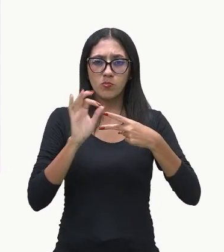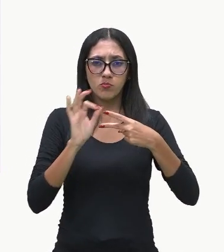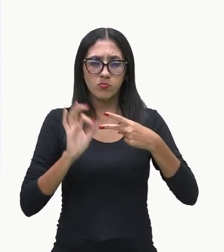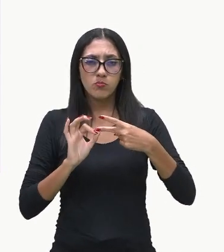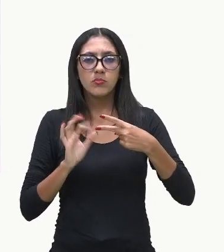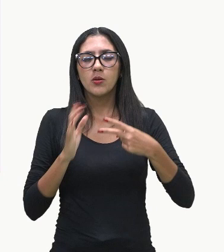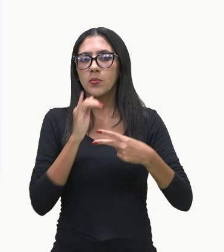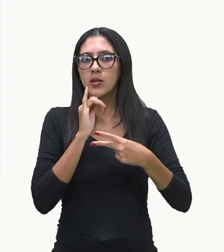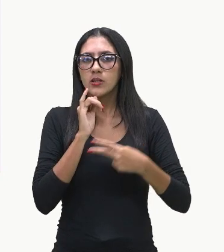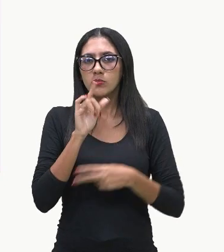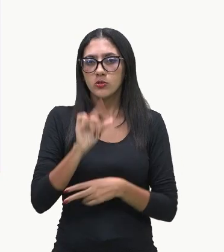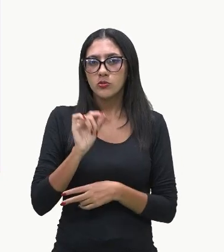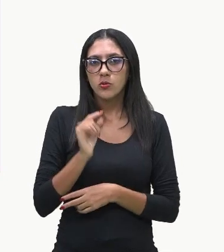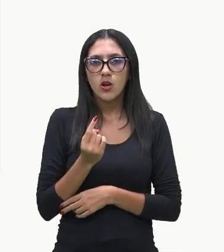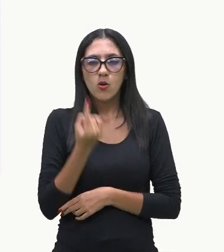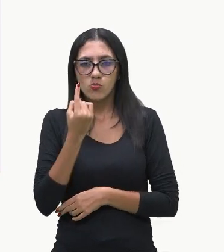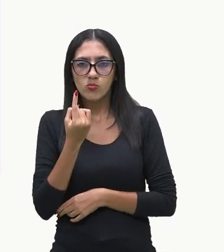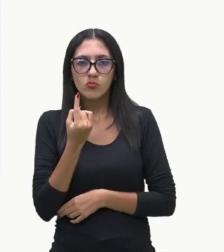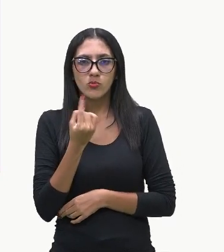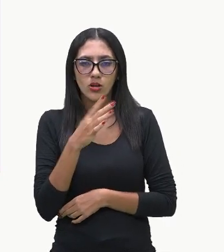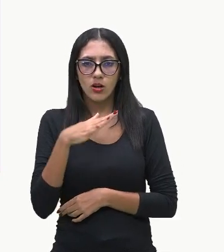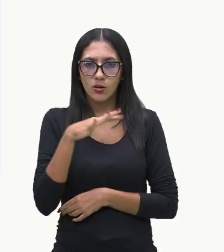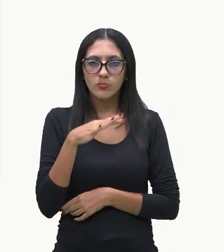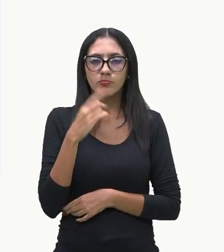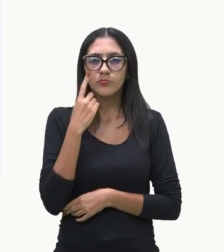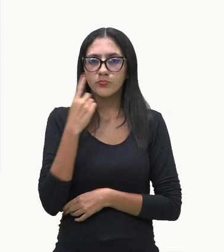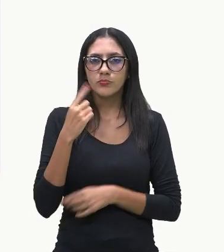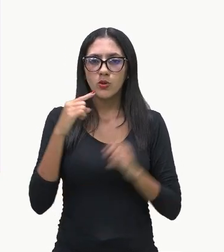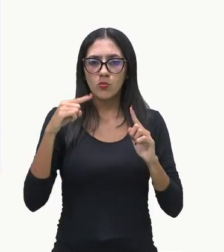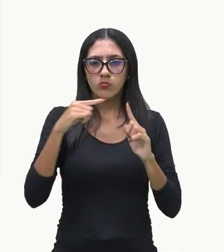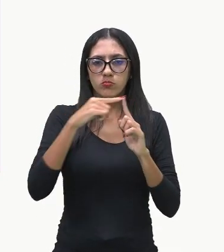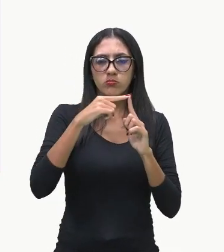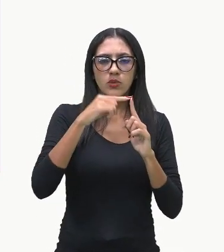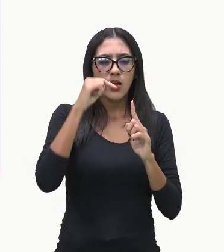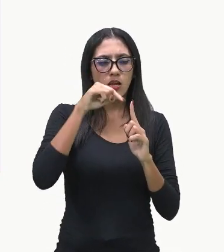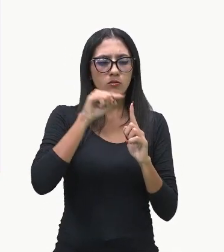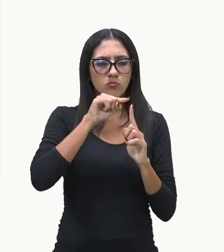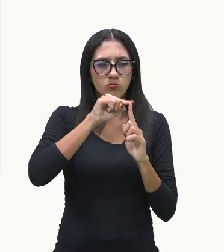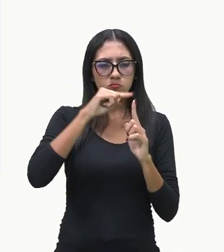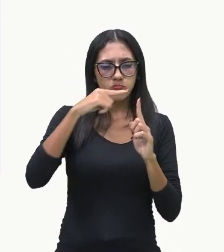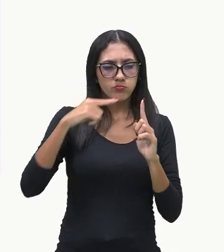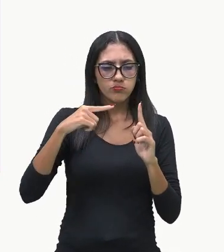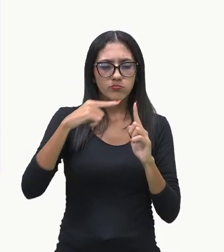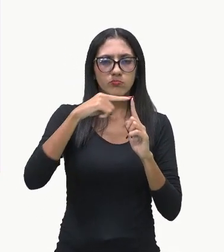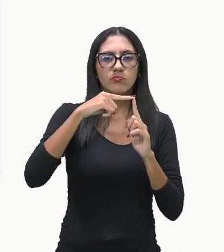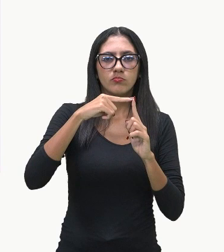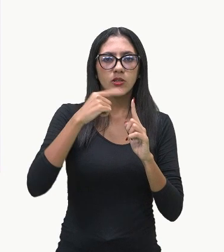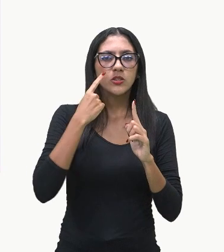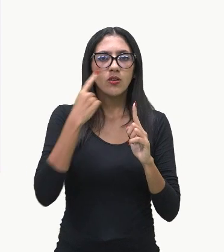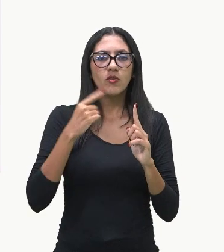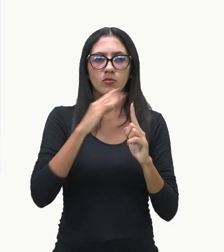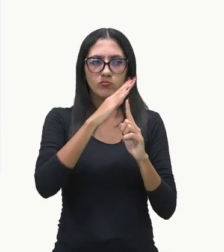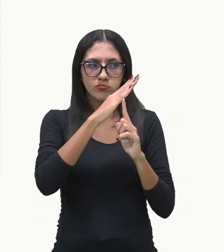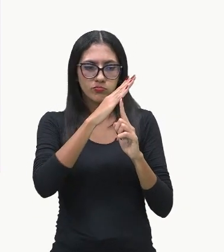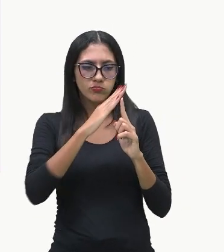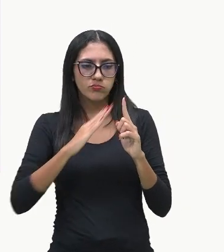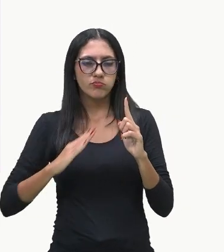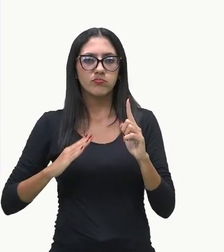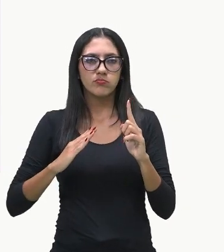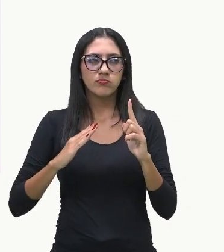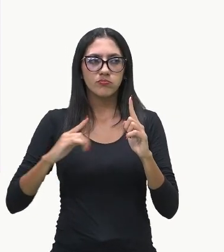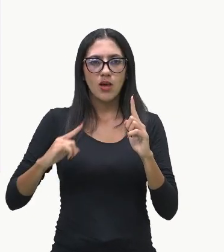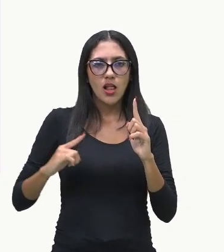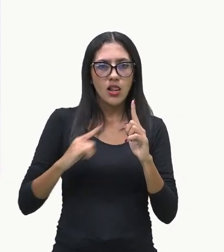Vou escolher este daqui. E a partir dele eu vou traçar aí a diagonal. O que é a diagonal?